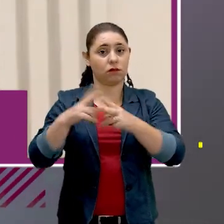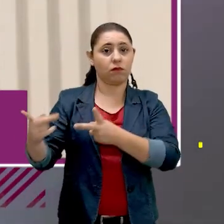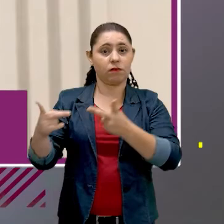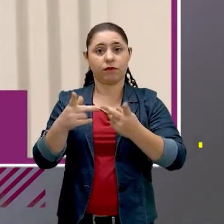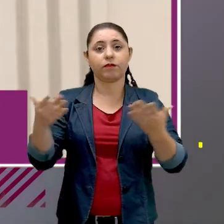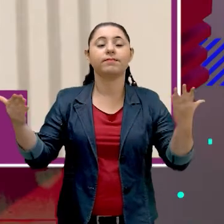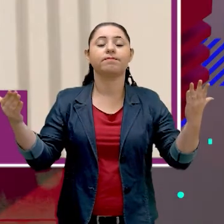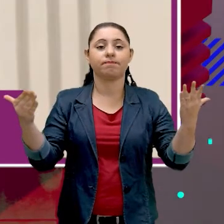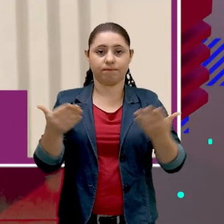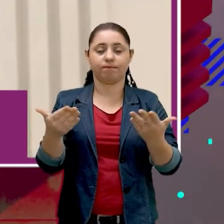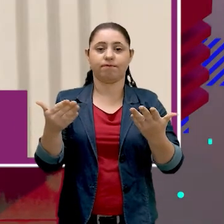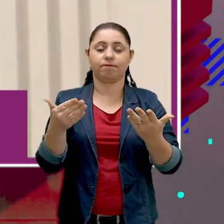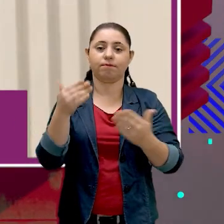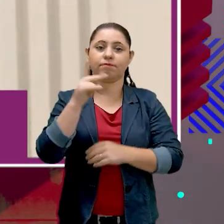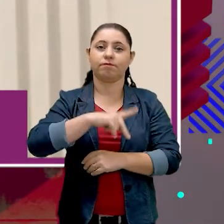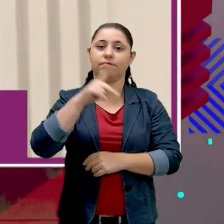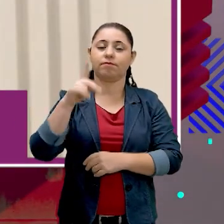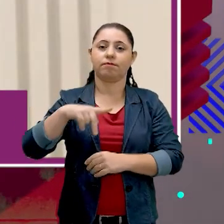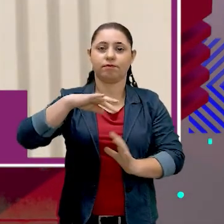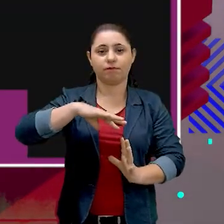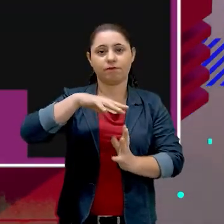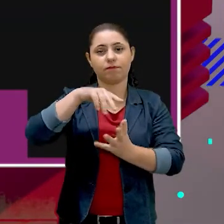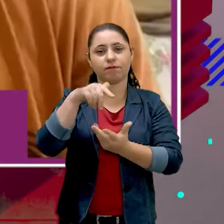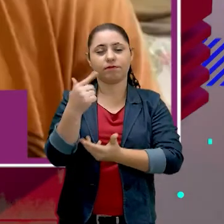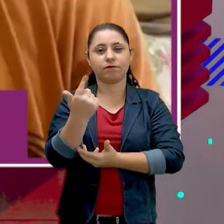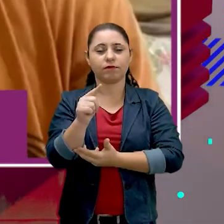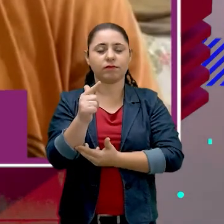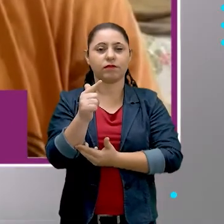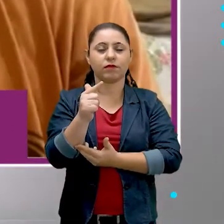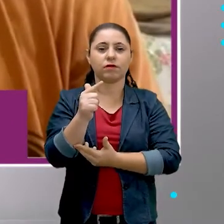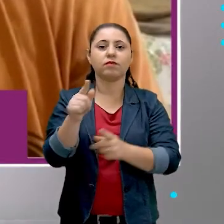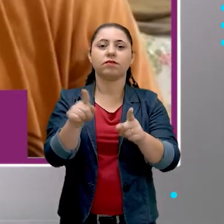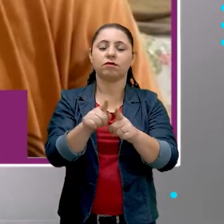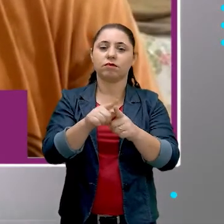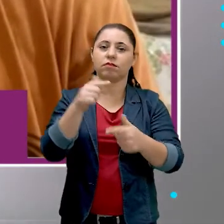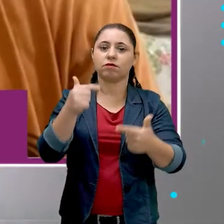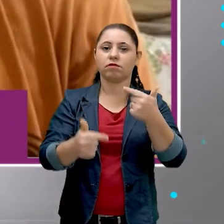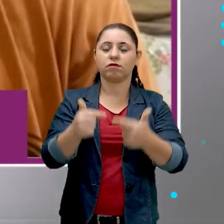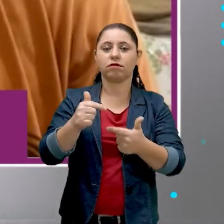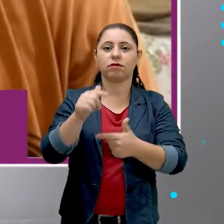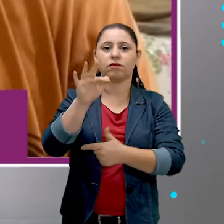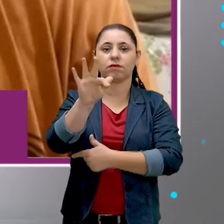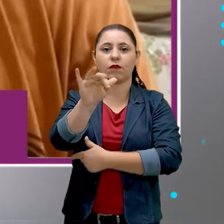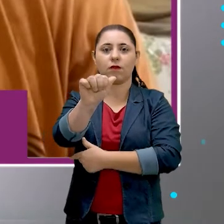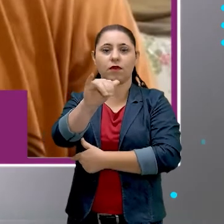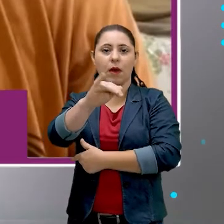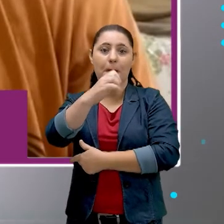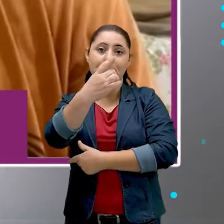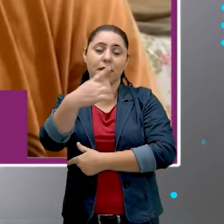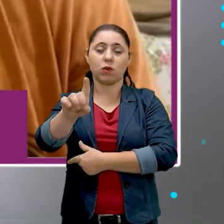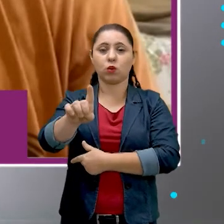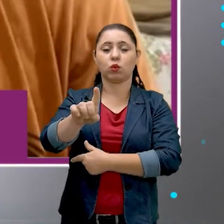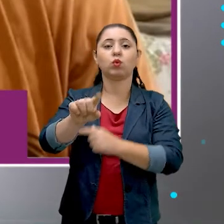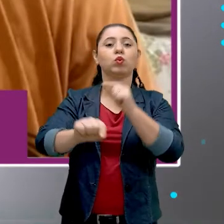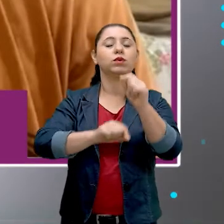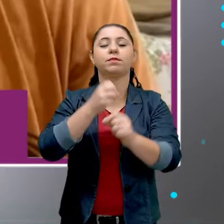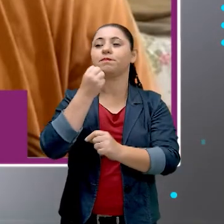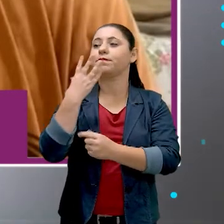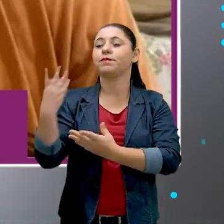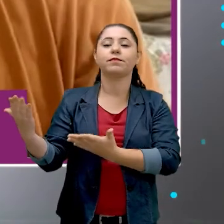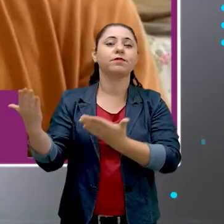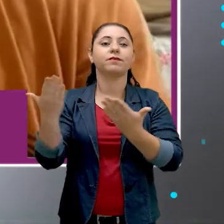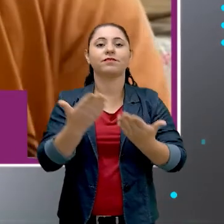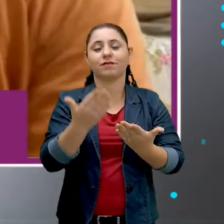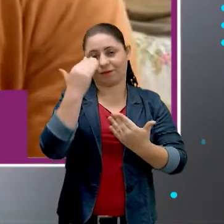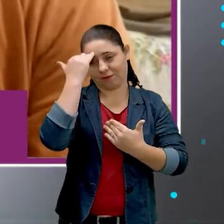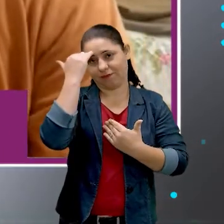é por isso que eu convido nessa edição o professor de Geografia e Geopolítica, Fábio Luiz de Oliveira, o professor Fabão.